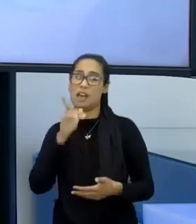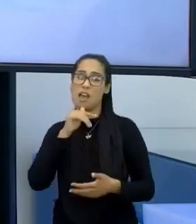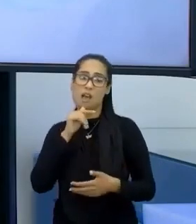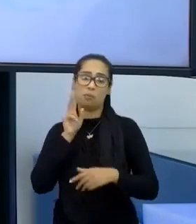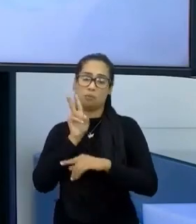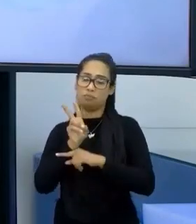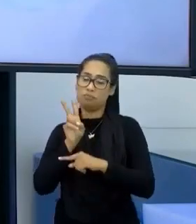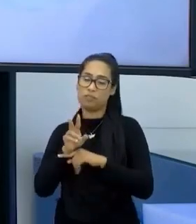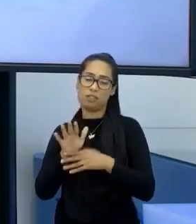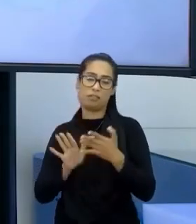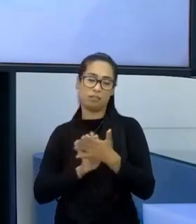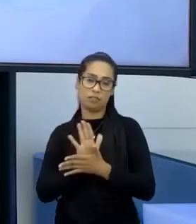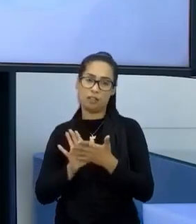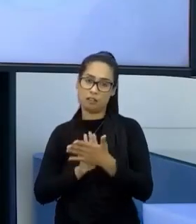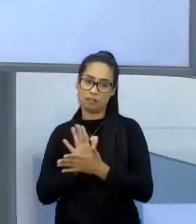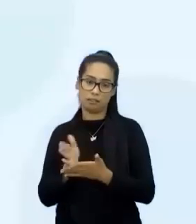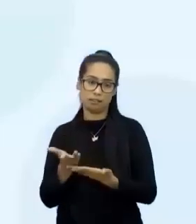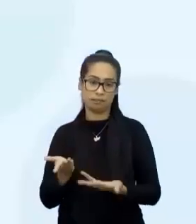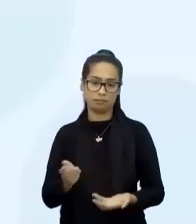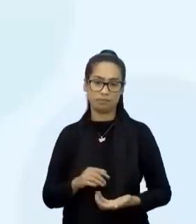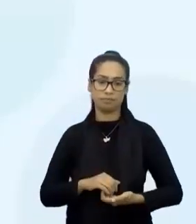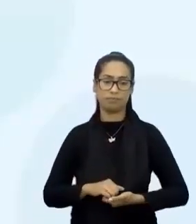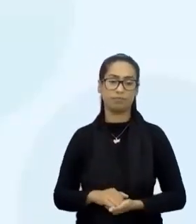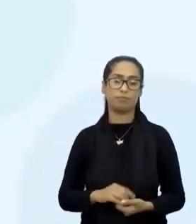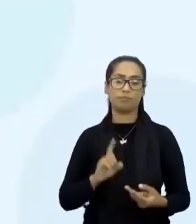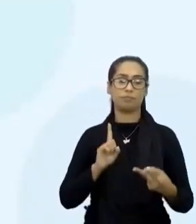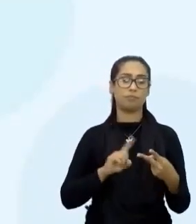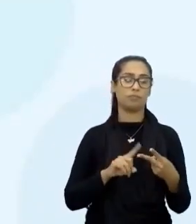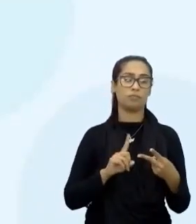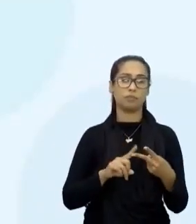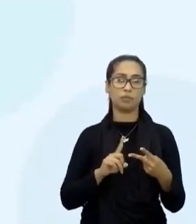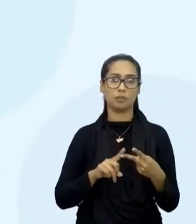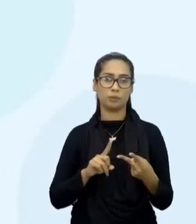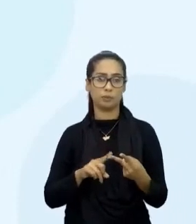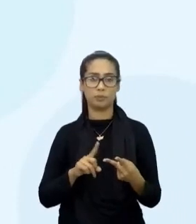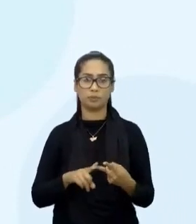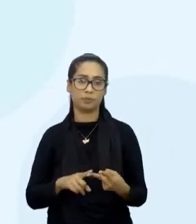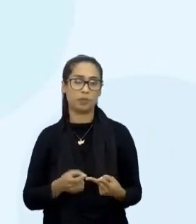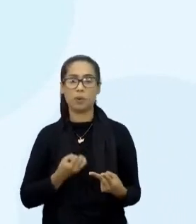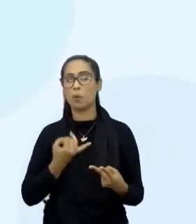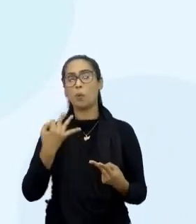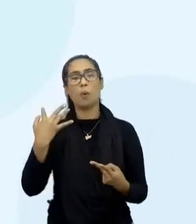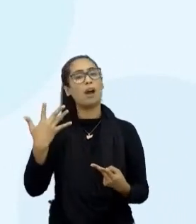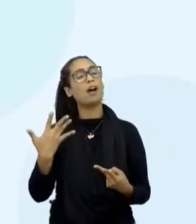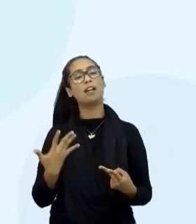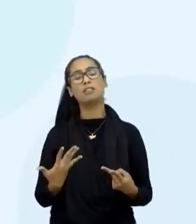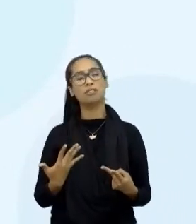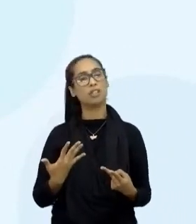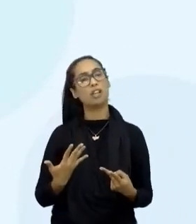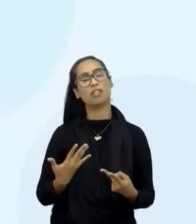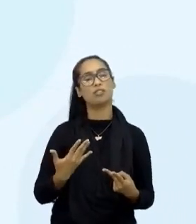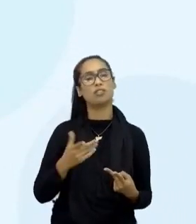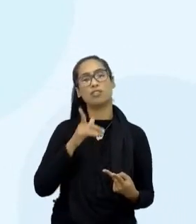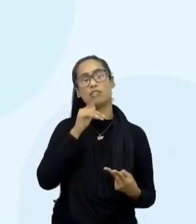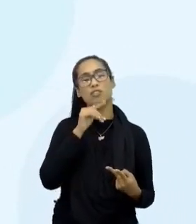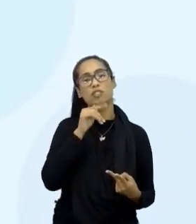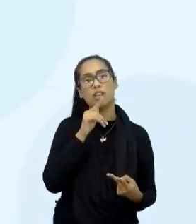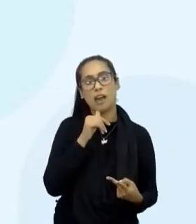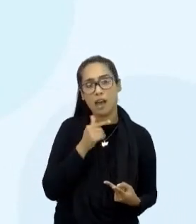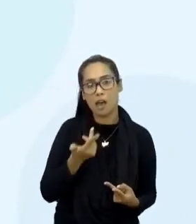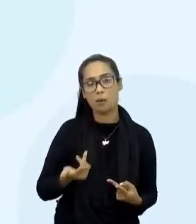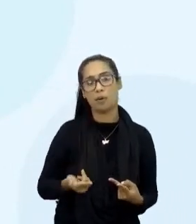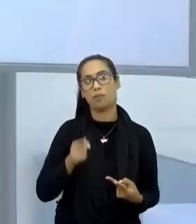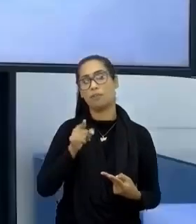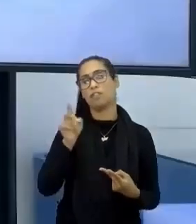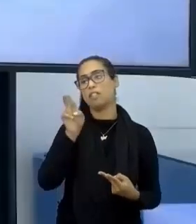certo? Questão 2. Que quantidade de água você desperdiça? Você já prestou atenção? Estou falando que